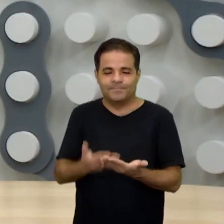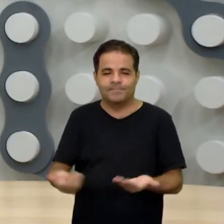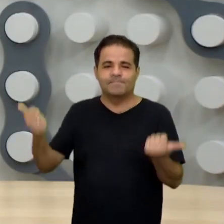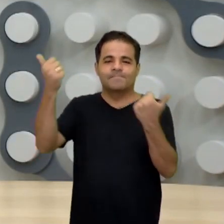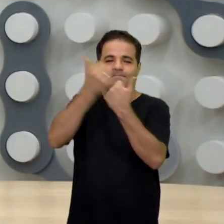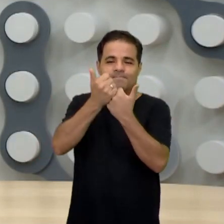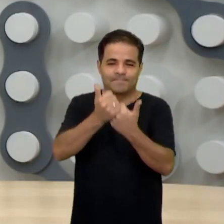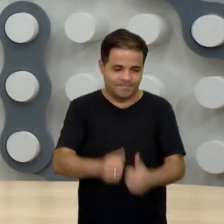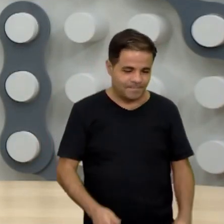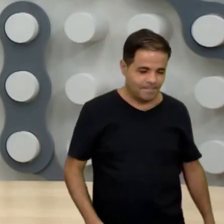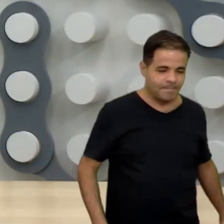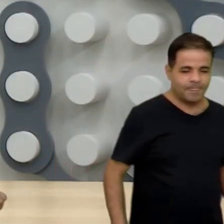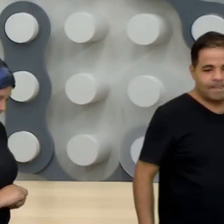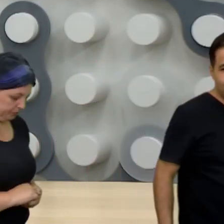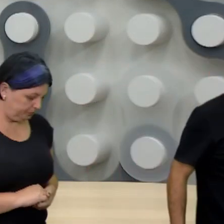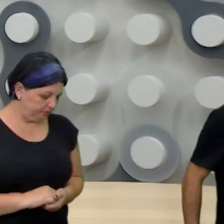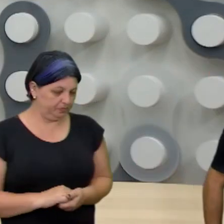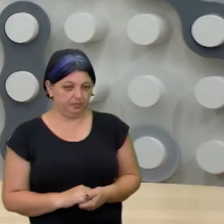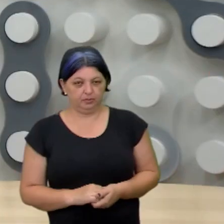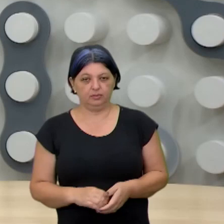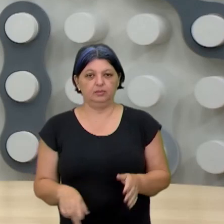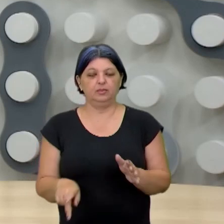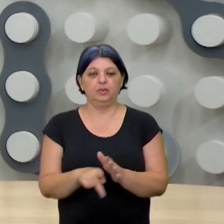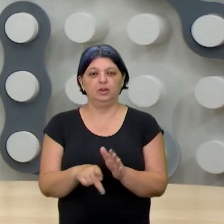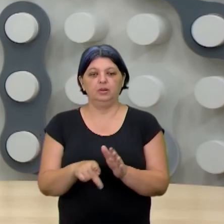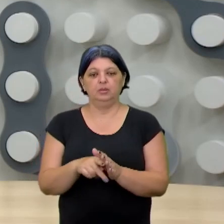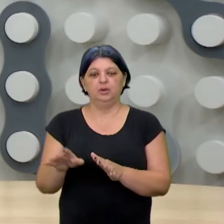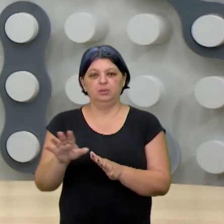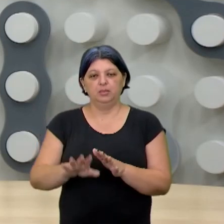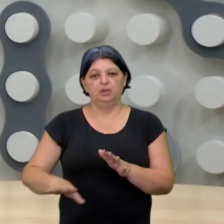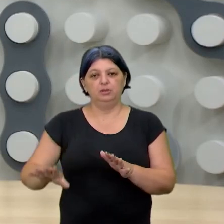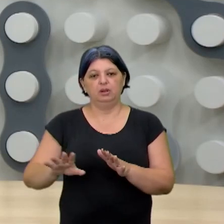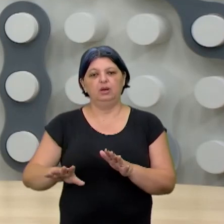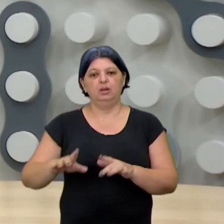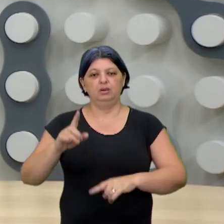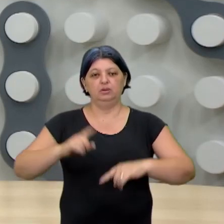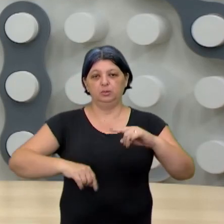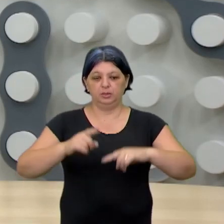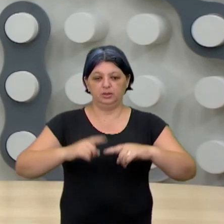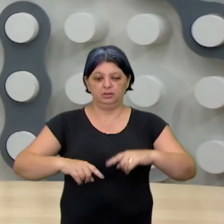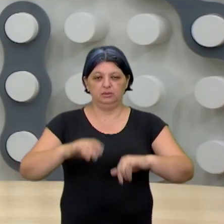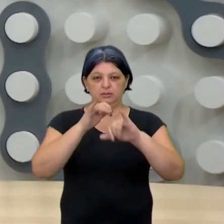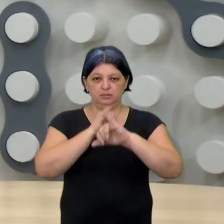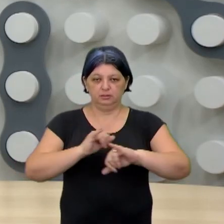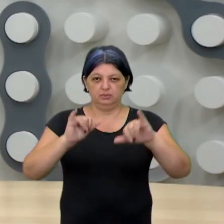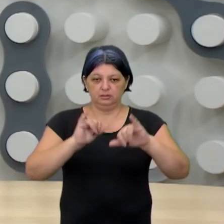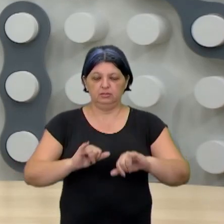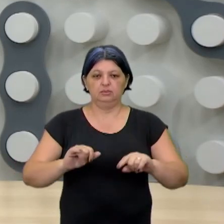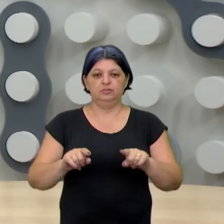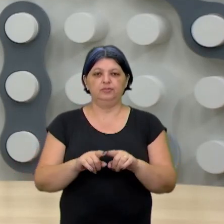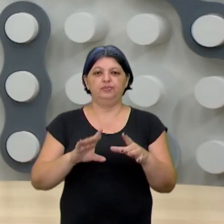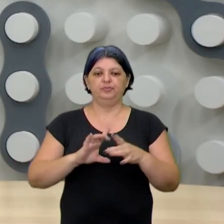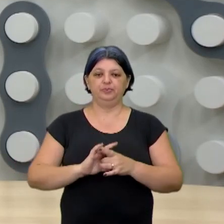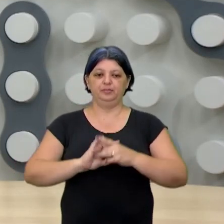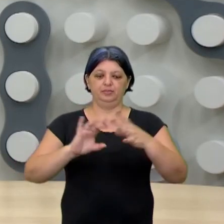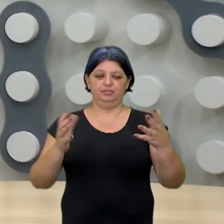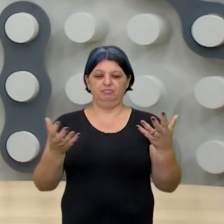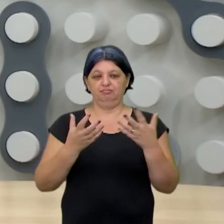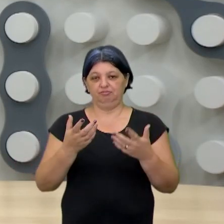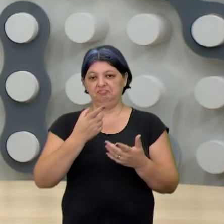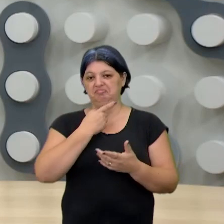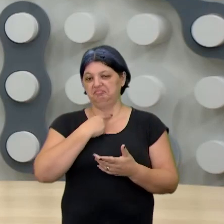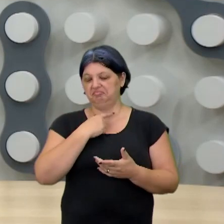no documentário é um mercado mesmo, o jornalismo, a informação é uma mercadoria que o cara compra e ele disponibiliza da forma que ele quer,